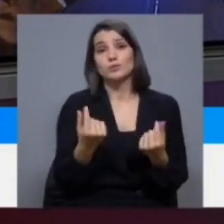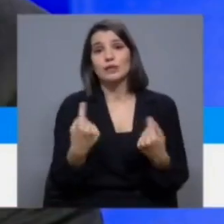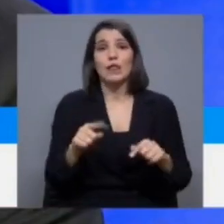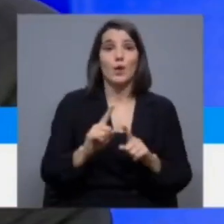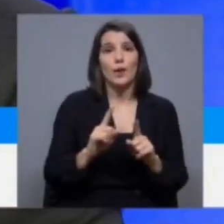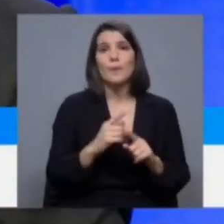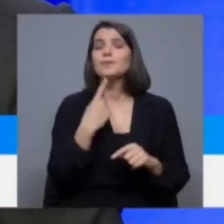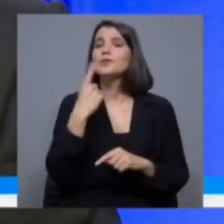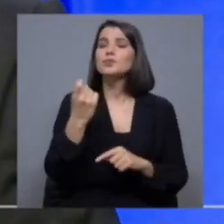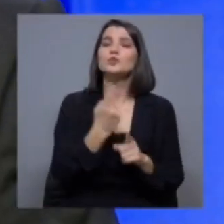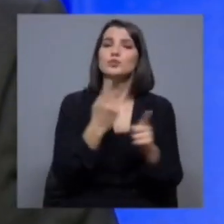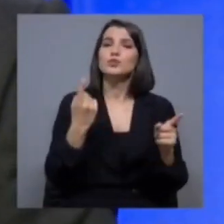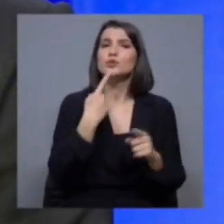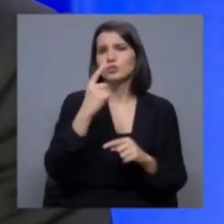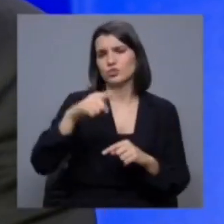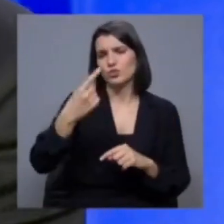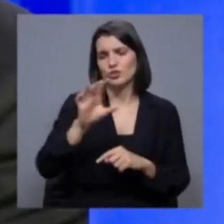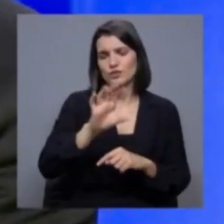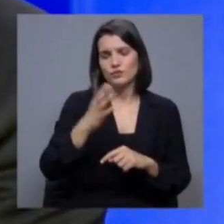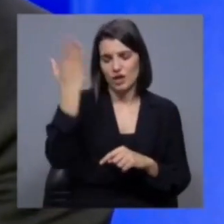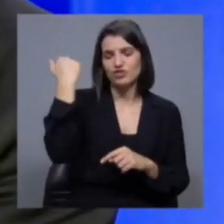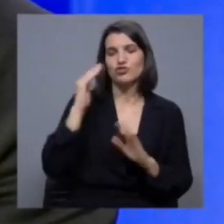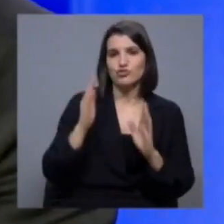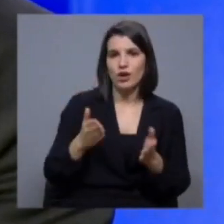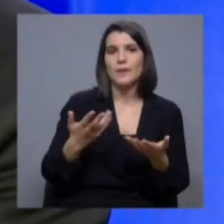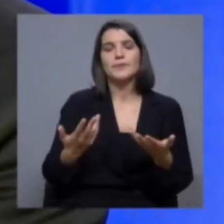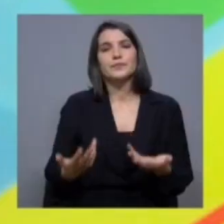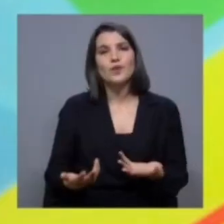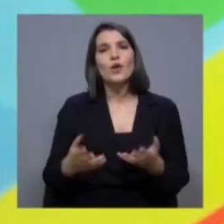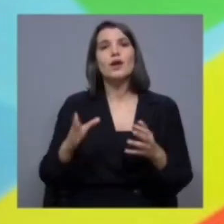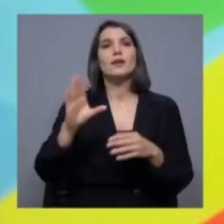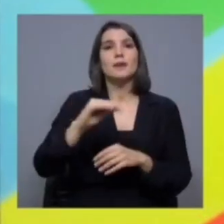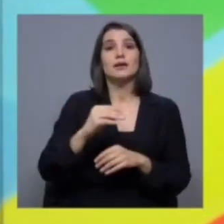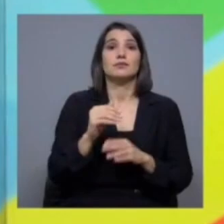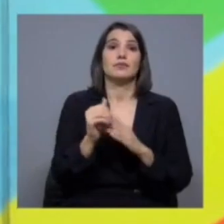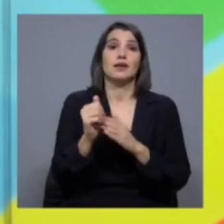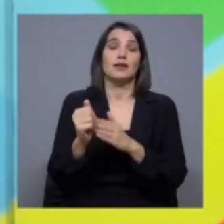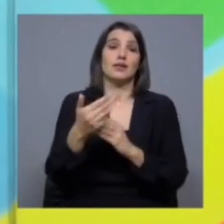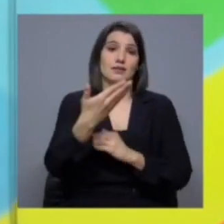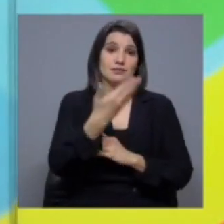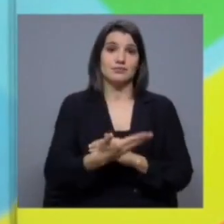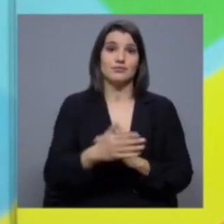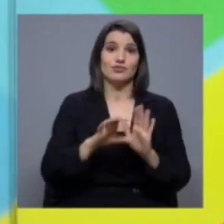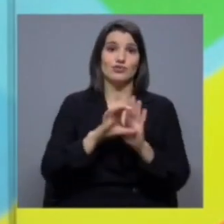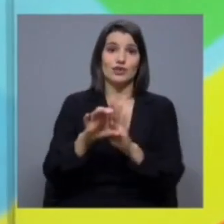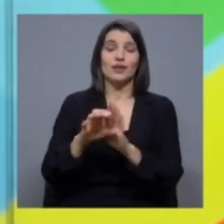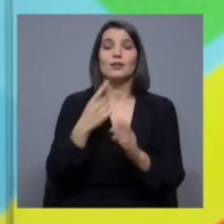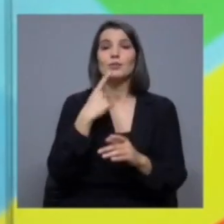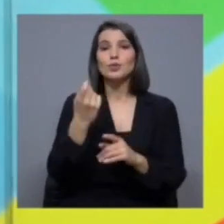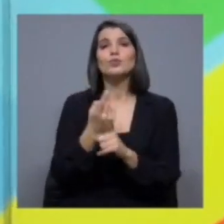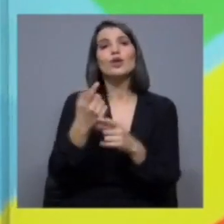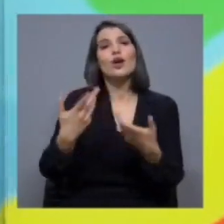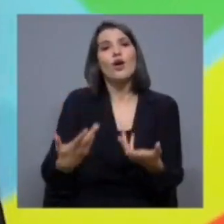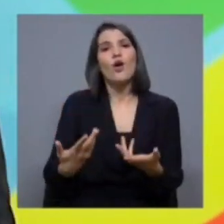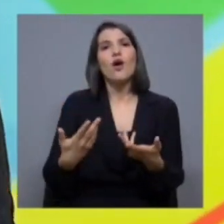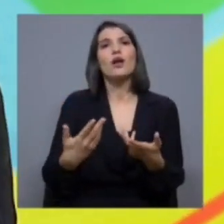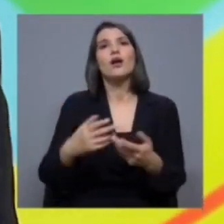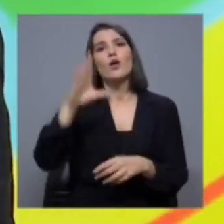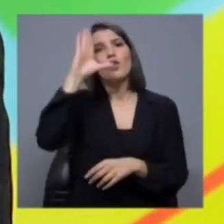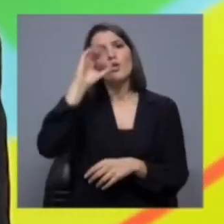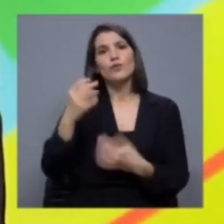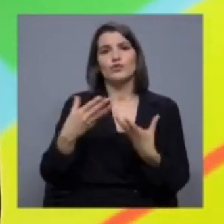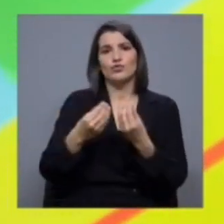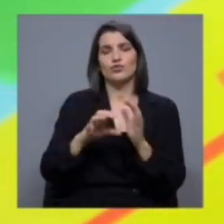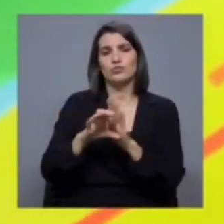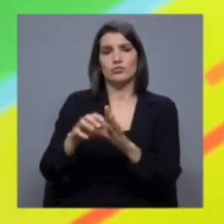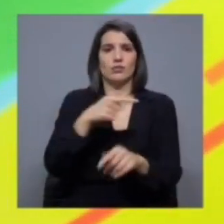pergunta porque é que já que fez a pergunta de outra da outra vez mas tem aqui agora o líder do chega porque é que o exclui agora uma solução do governo